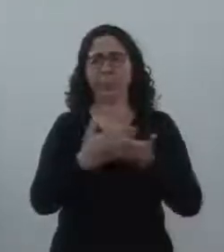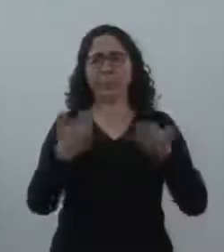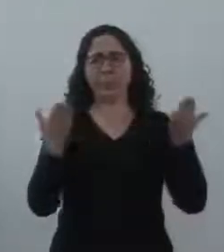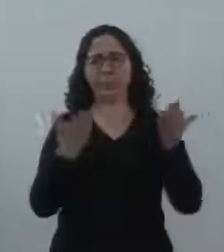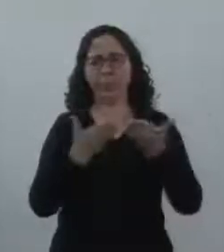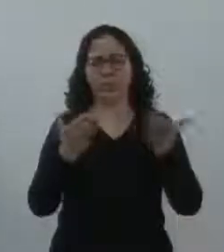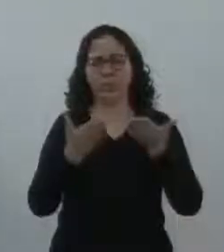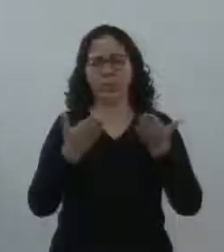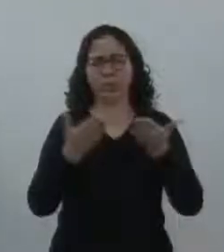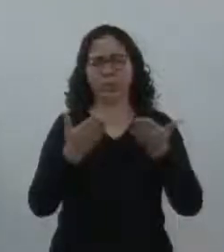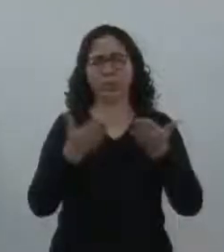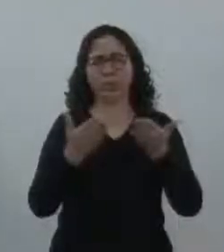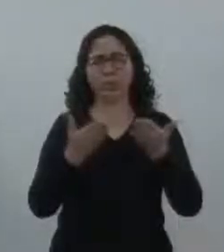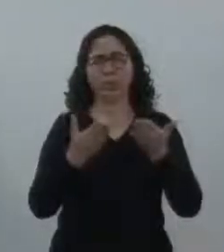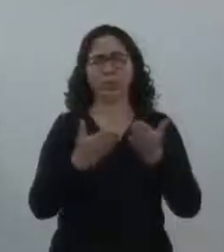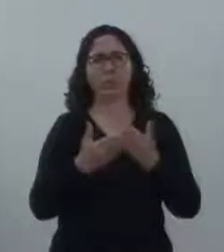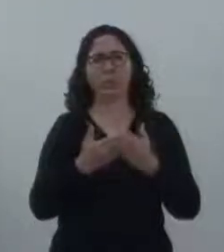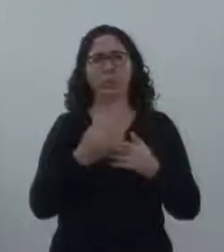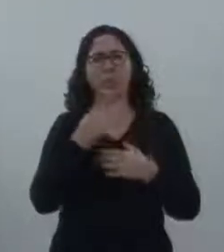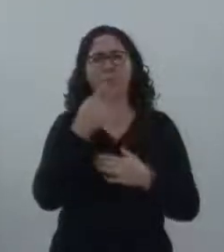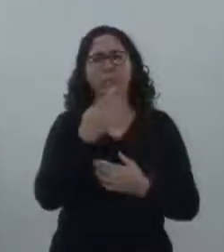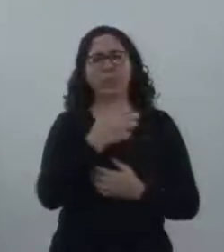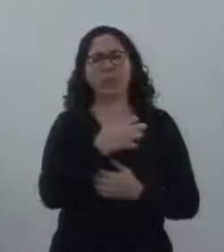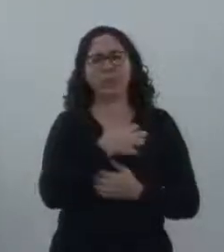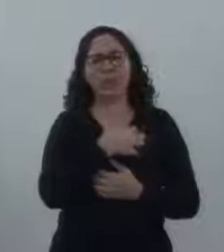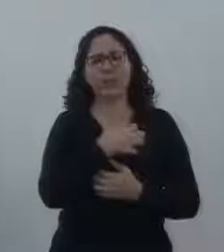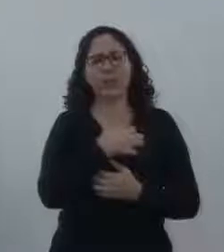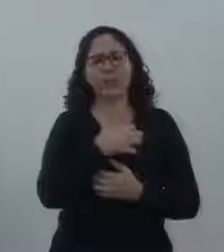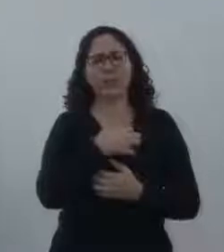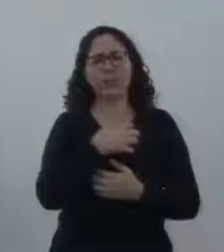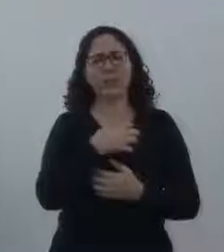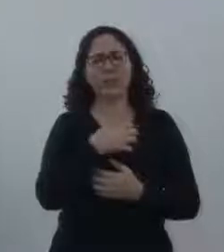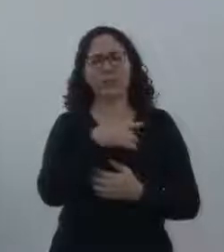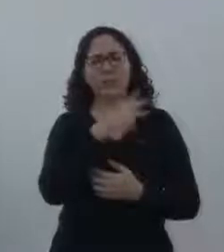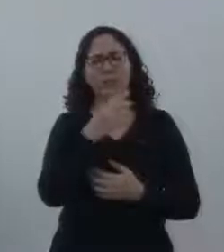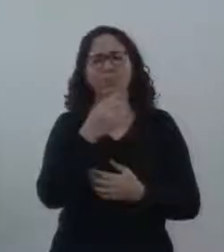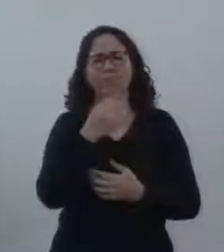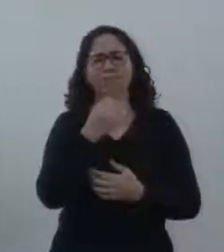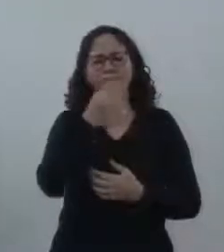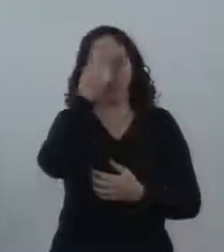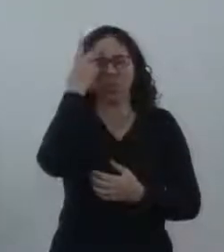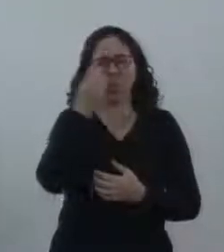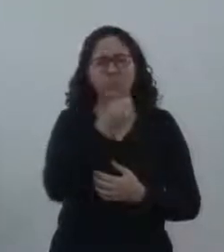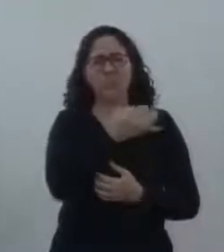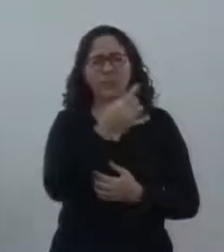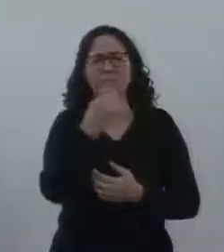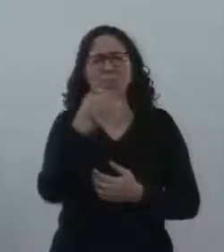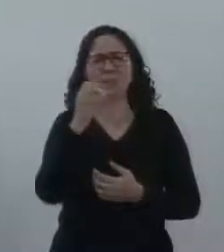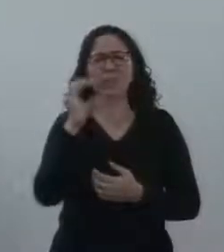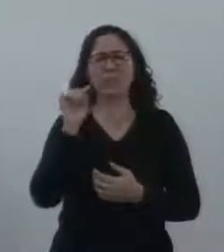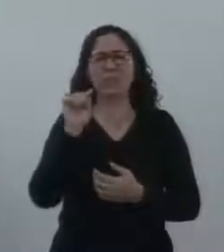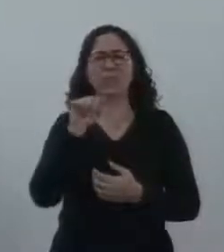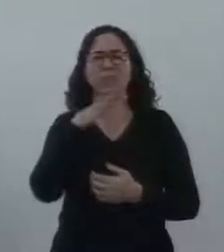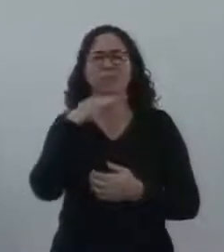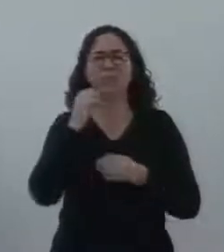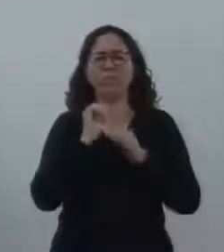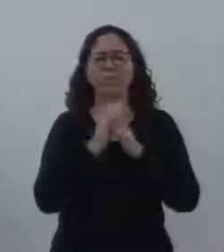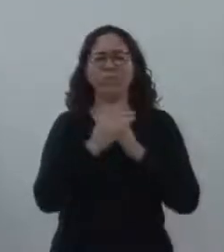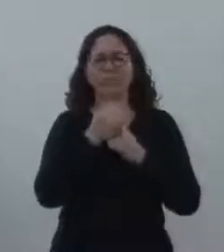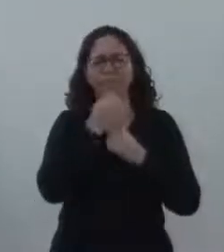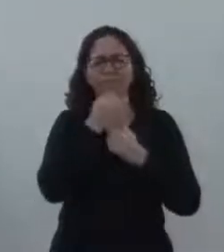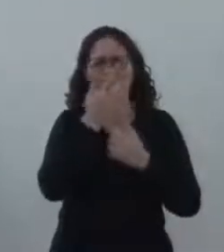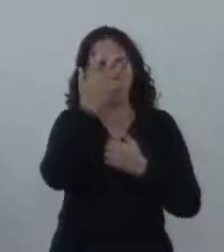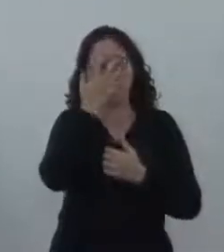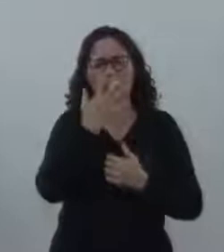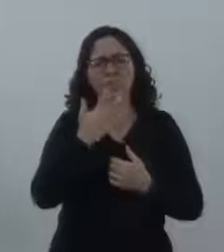de hoje, falando do sentimento dos mais de 101 mil mortos, como é uma situação crítica e